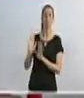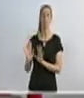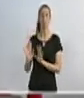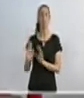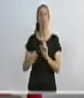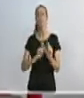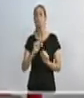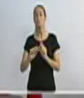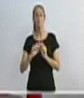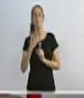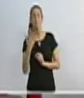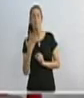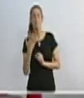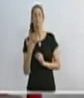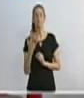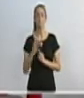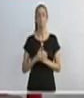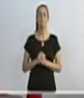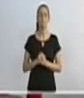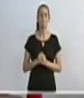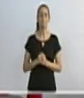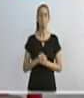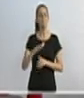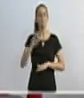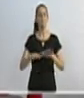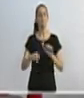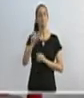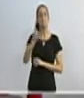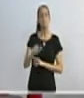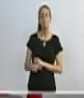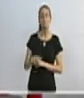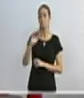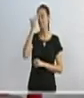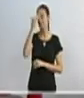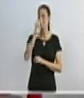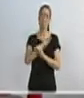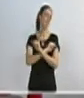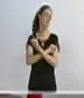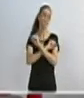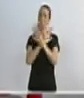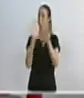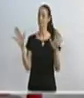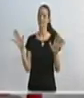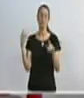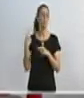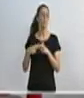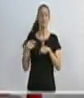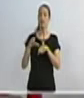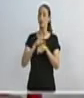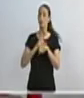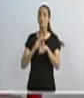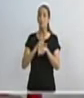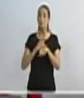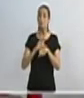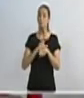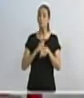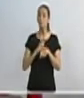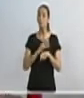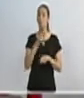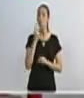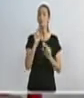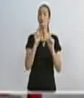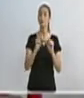As pessoas têm muita dificuldade, às vezes, na interpretação, porque a própria Constituição fala